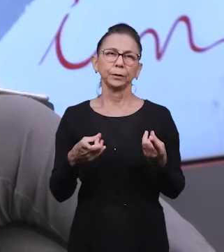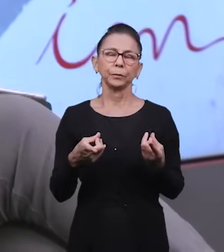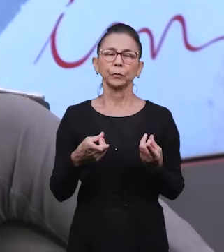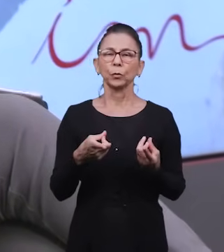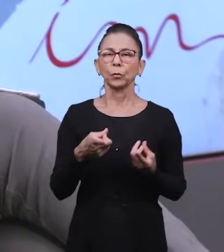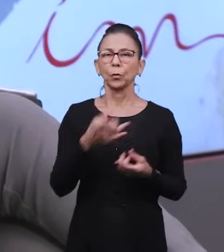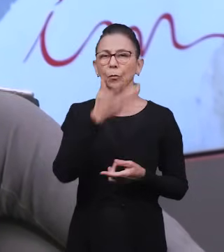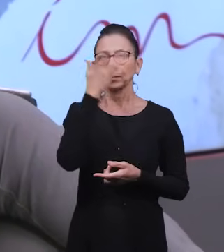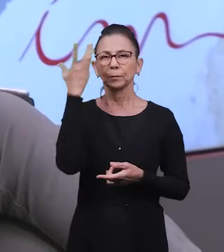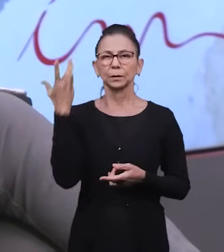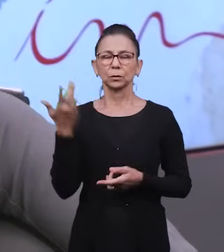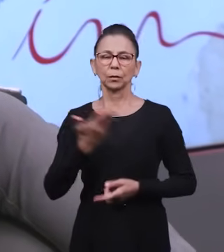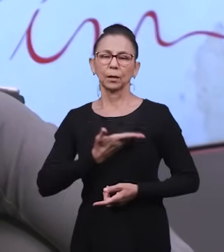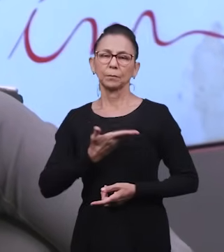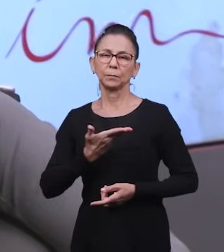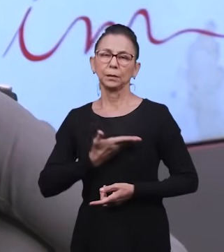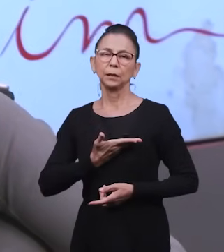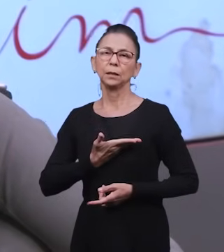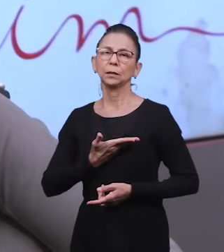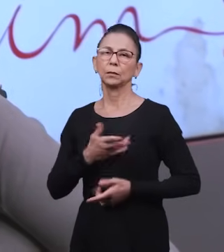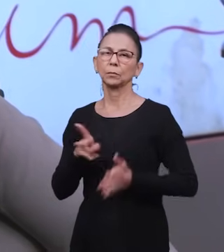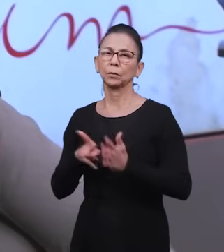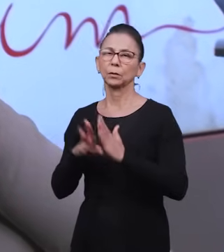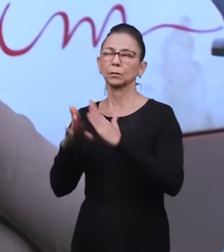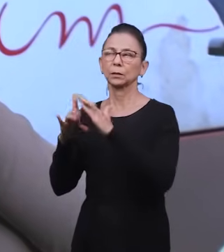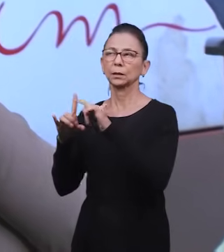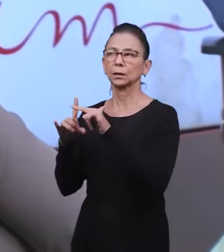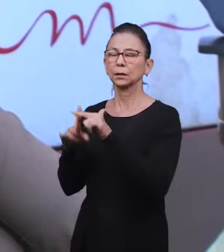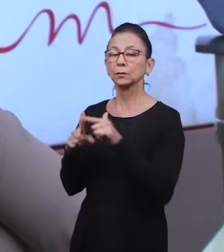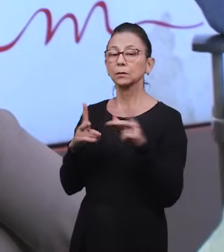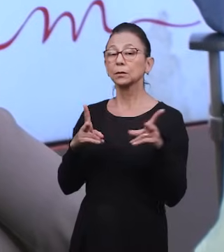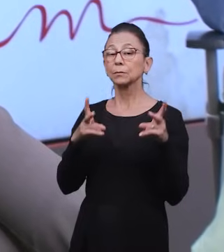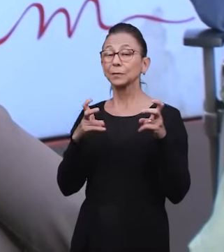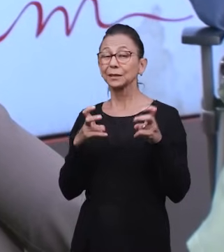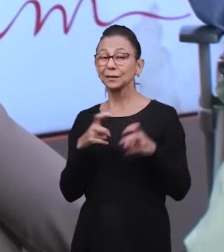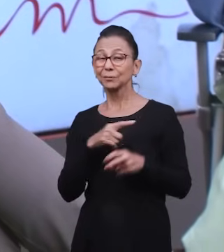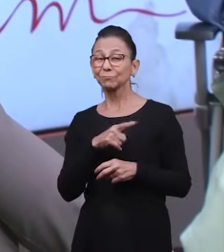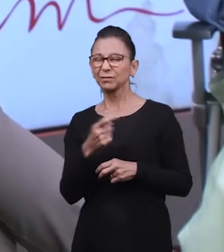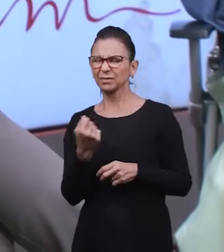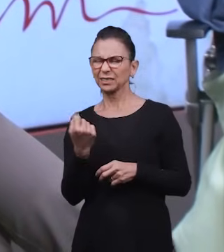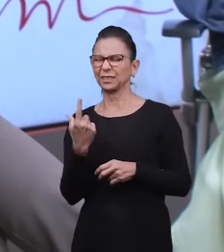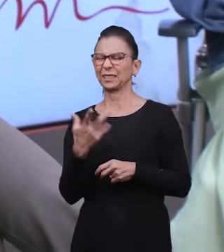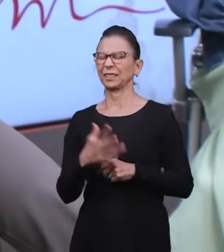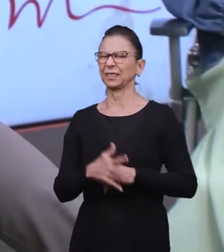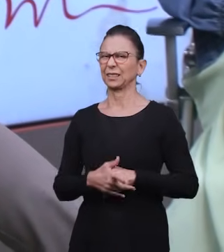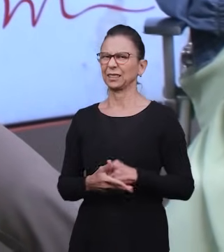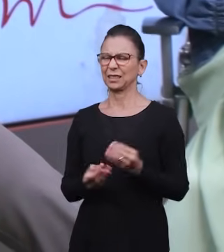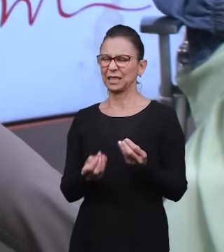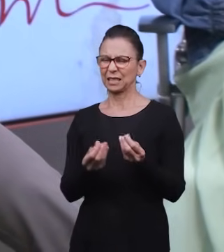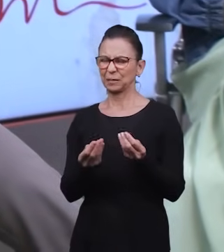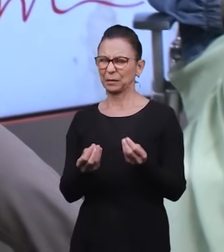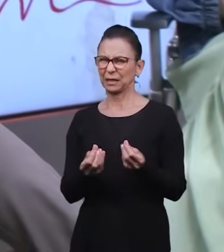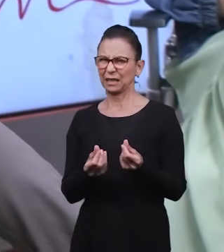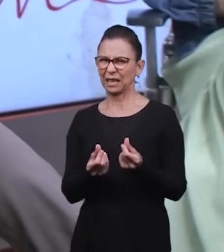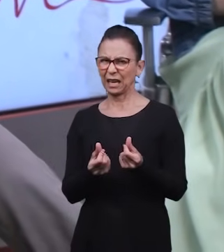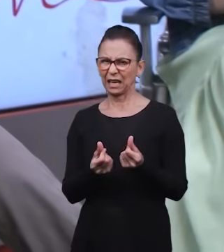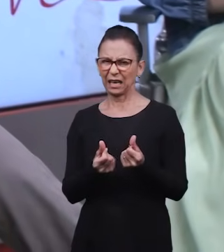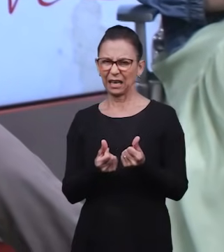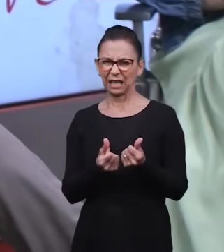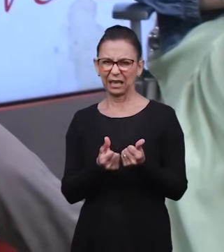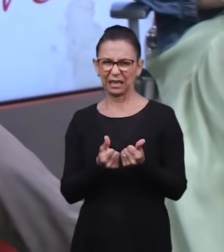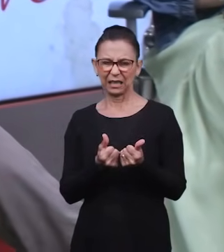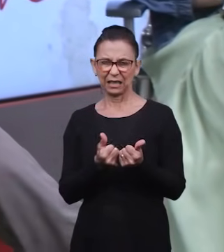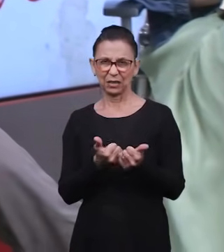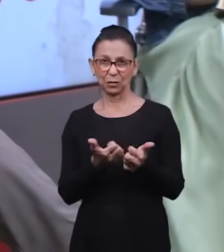mais achegado e tudo mais, quando nós percebemos que essa pessoa entrou nesse processo de falta de sensibilidade, nós podemos pagar um